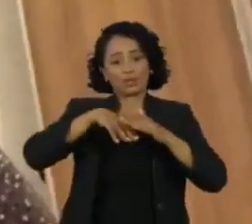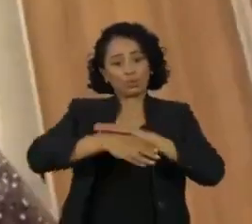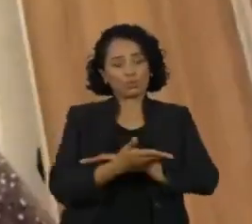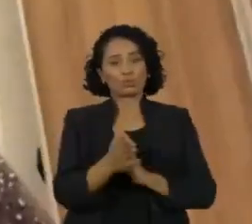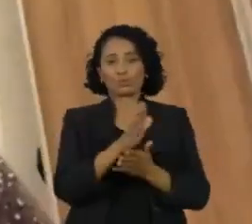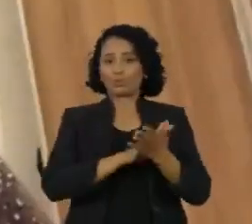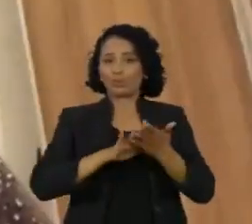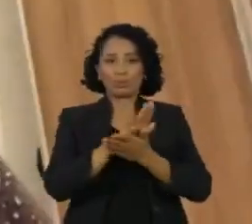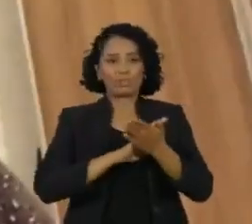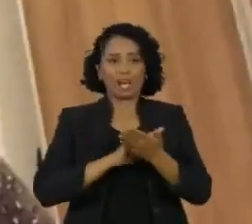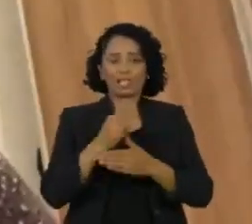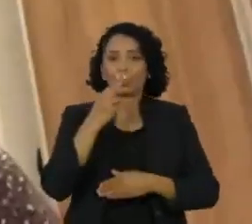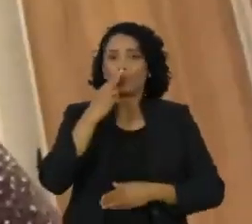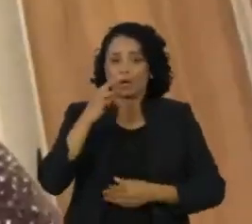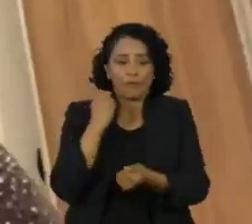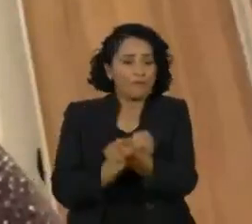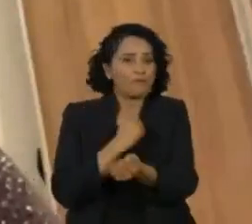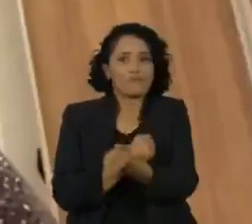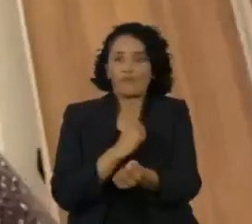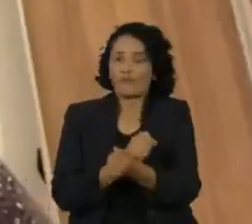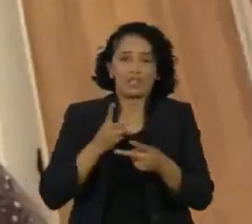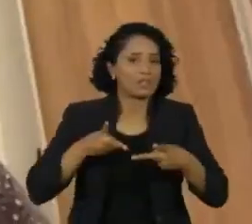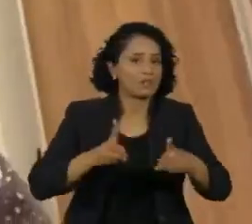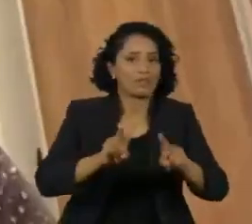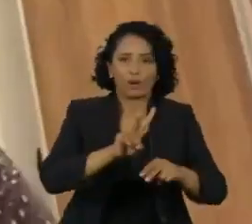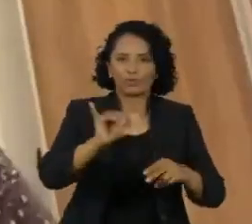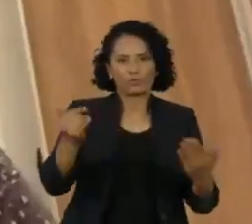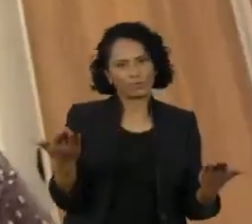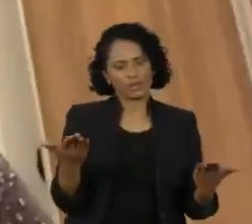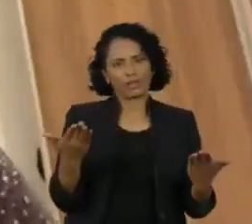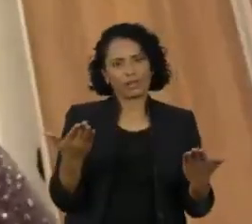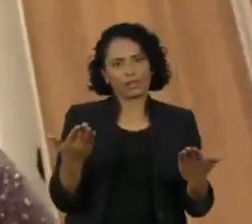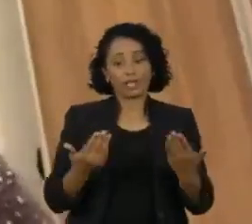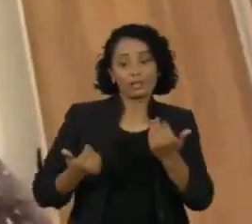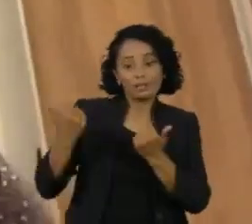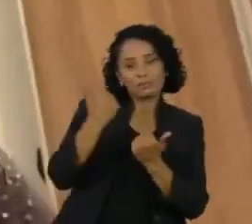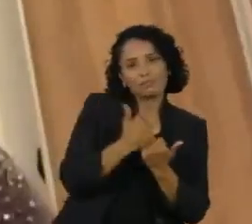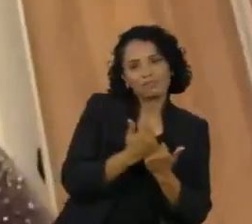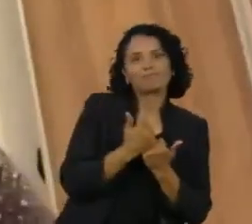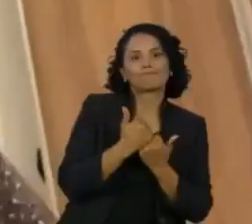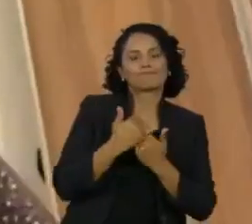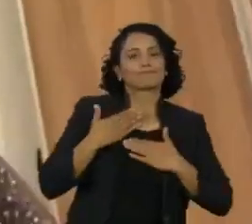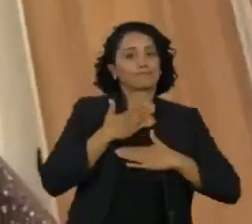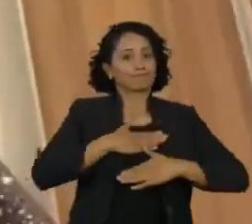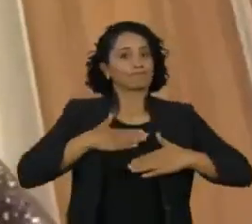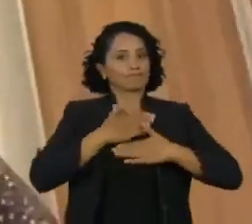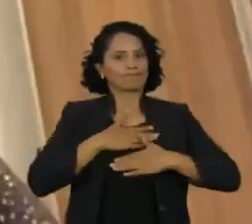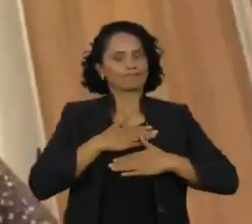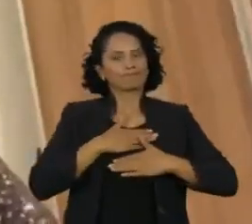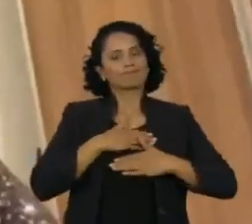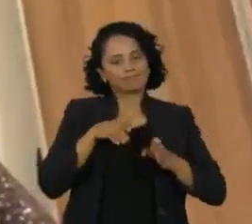aí esse escape, né, que acaba sendo o cigarro, por uma outra coisa que te dê prazer. Então, por isso que a gente fala muito em atividade física também.